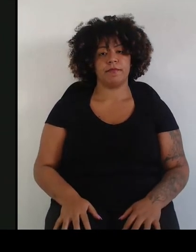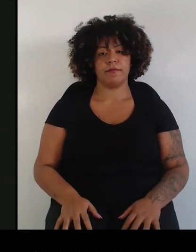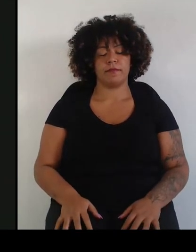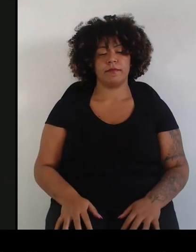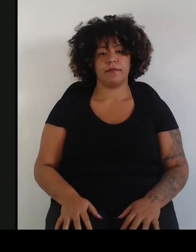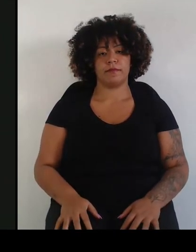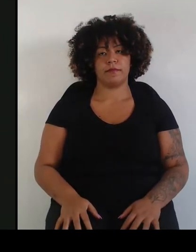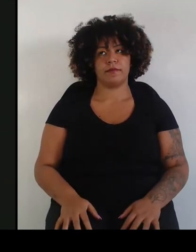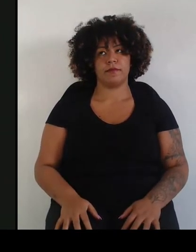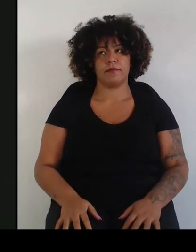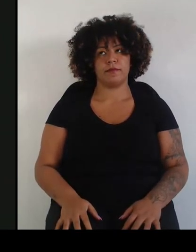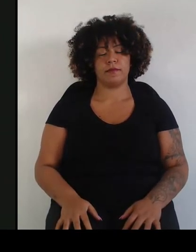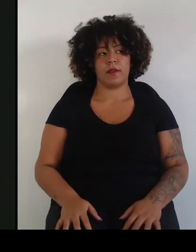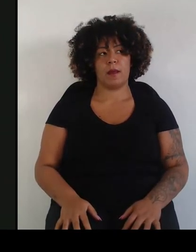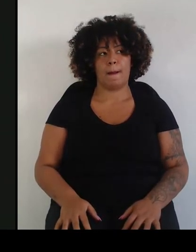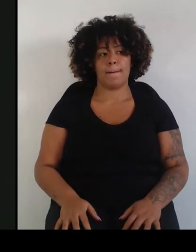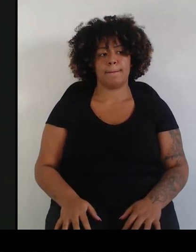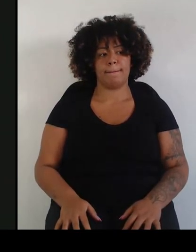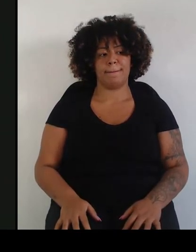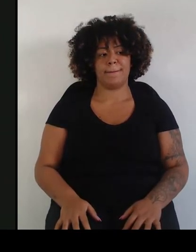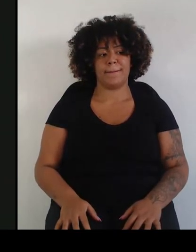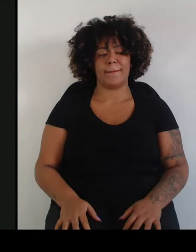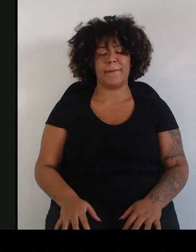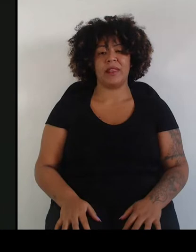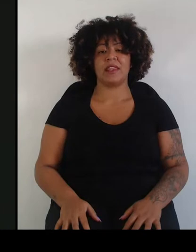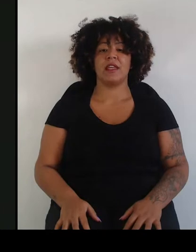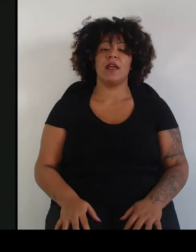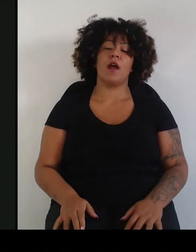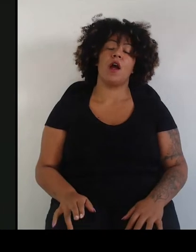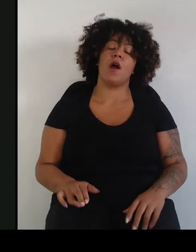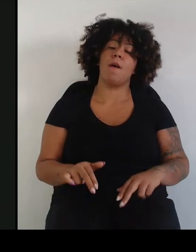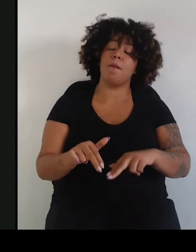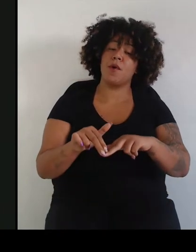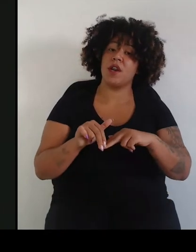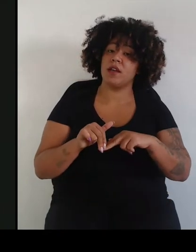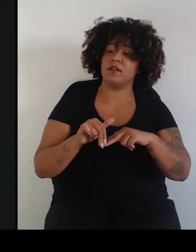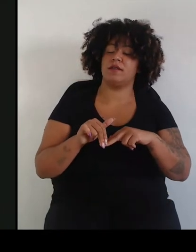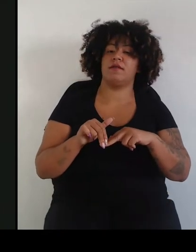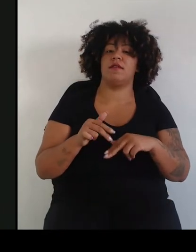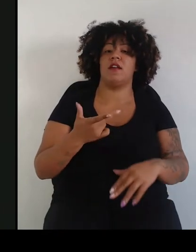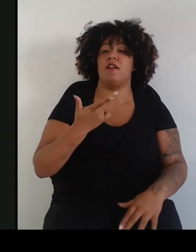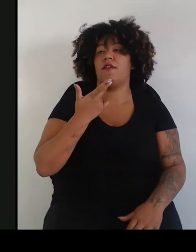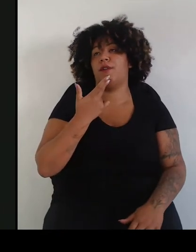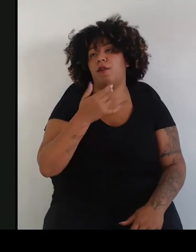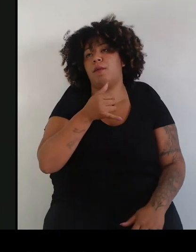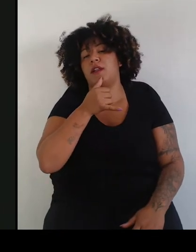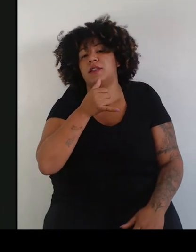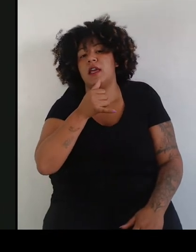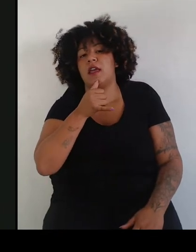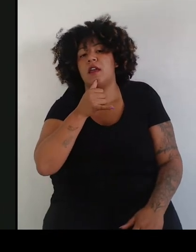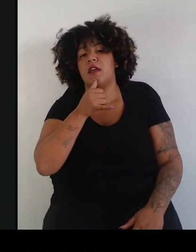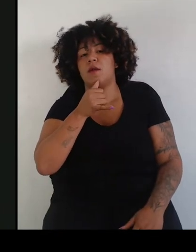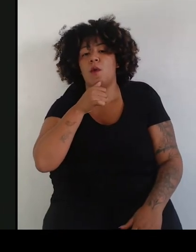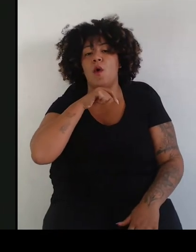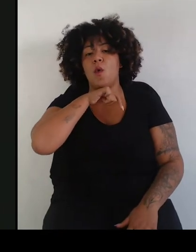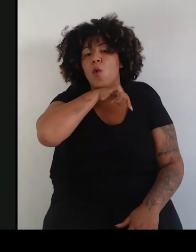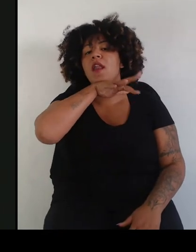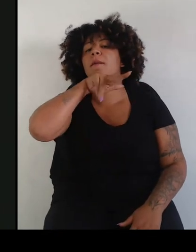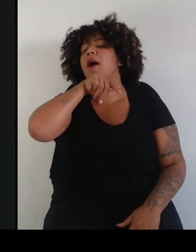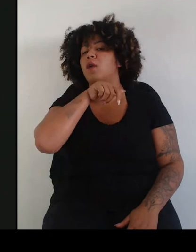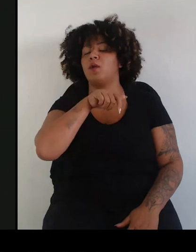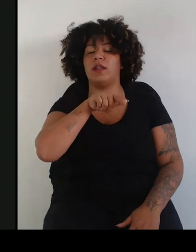distancie bacon na fala da arena com relação a essa questão de animal